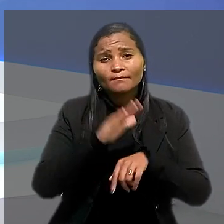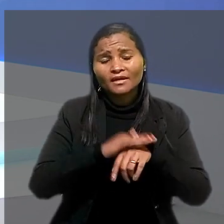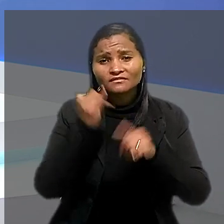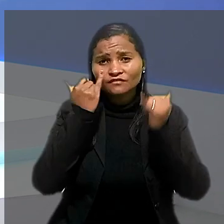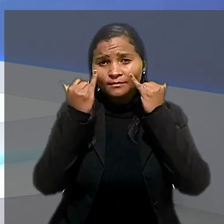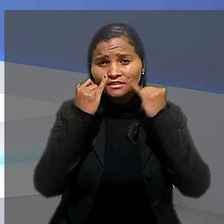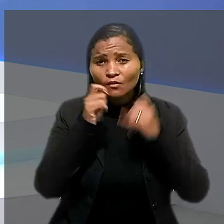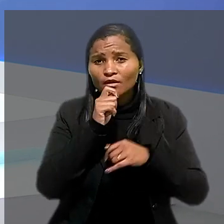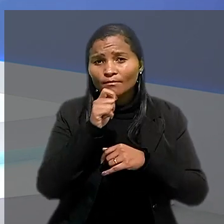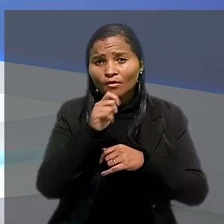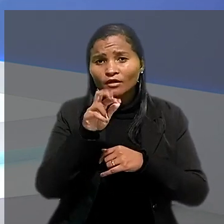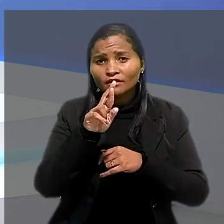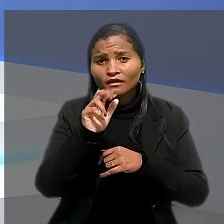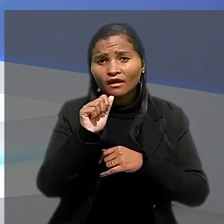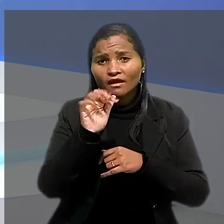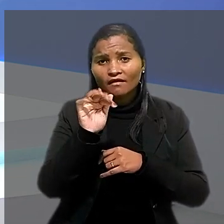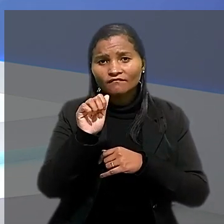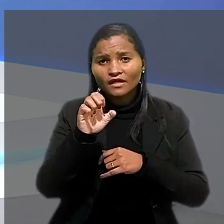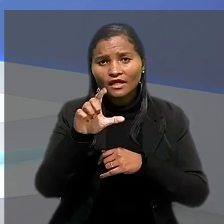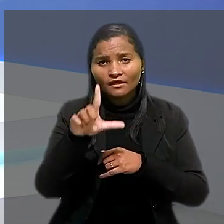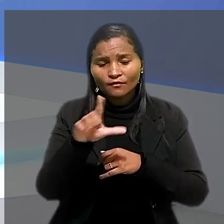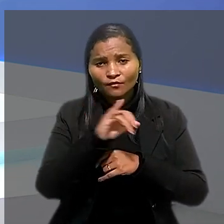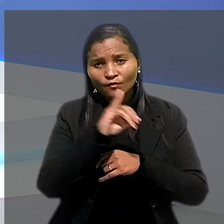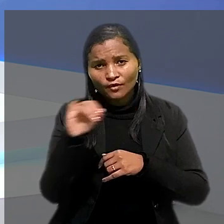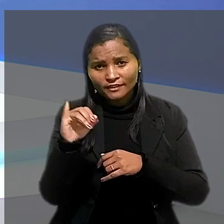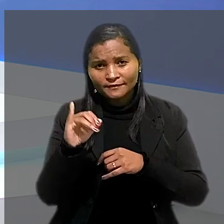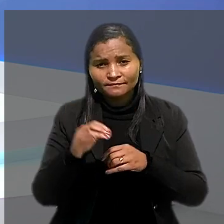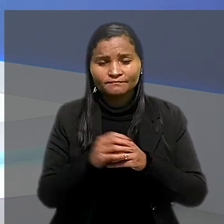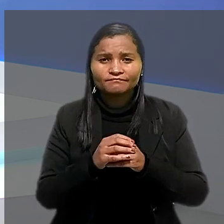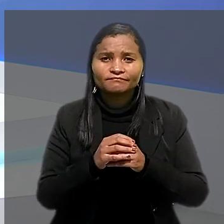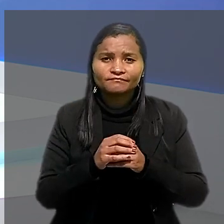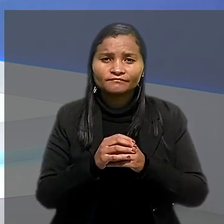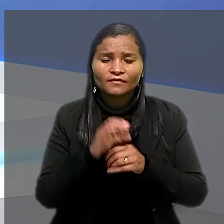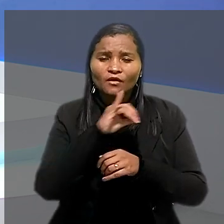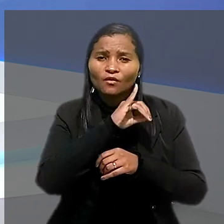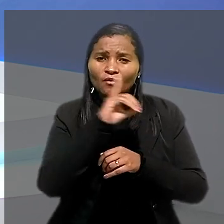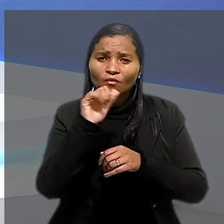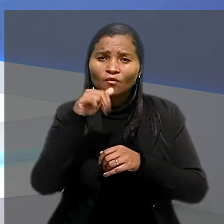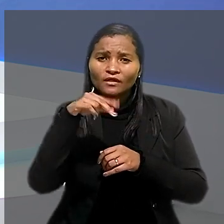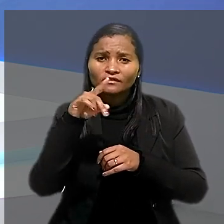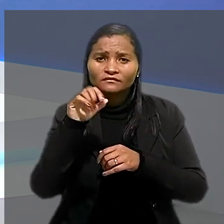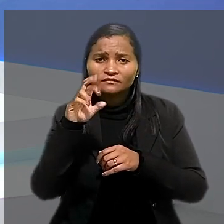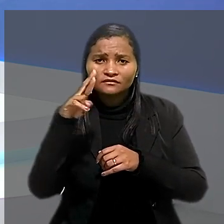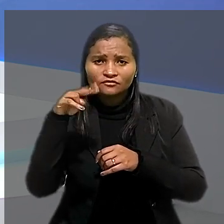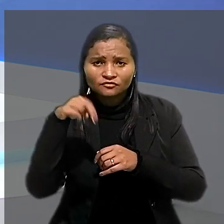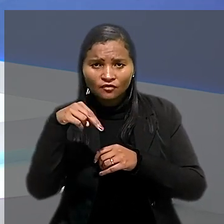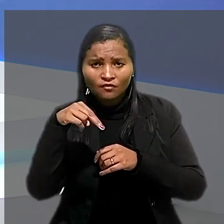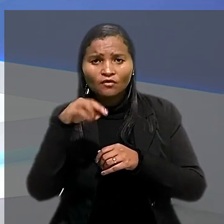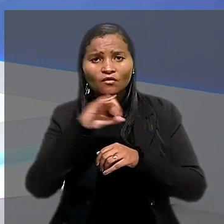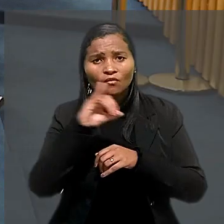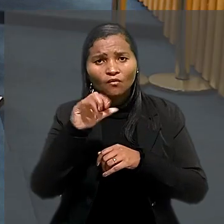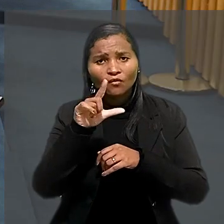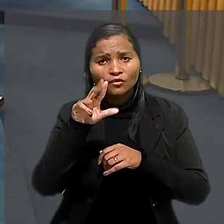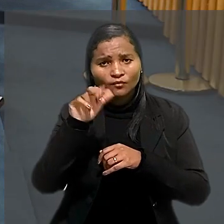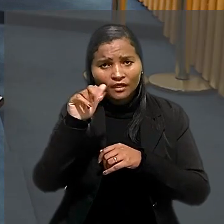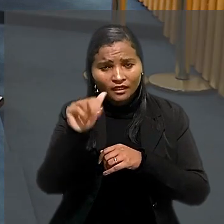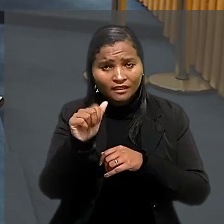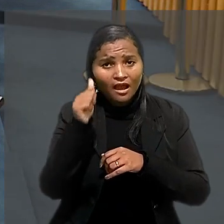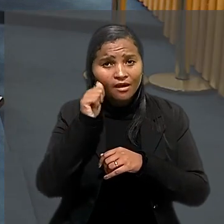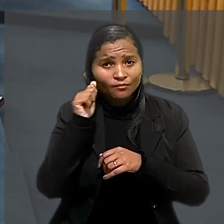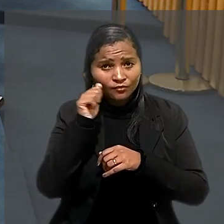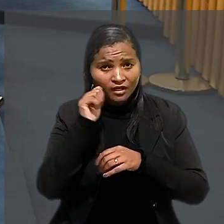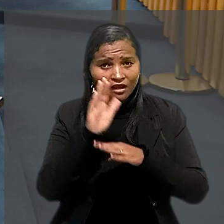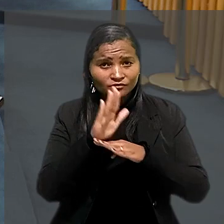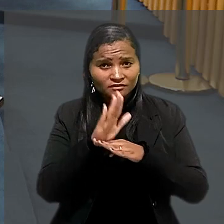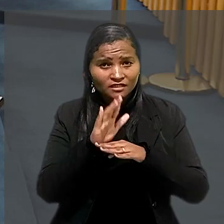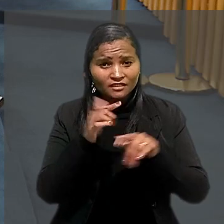informações para a gente sobre esse caso é o repórter Rafael Oliveira. Oi, Rafael. Oi, Anderson. Oi, Luana. A auxiliar de